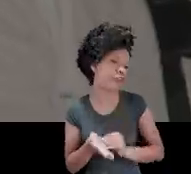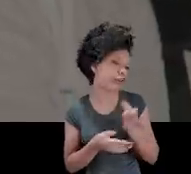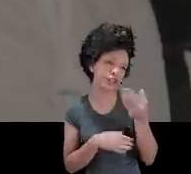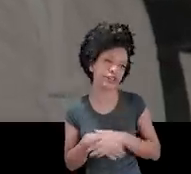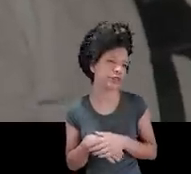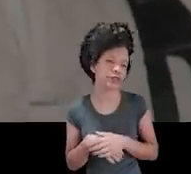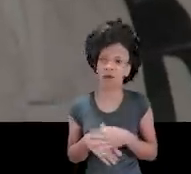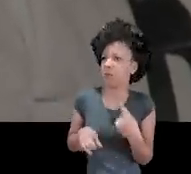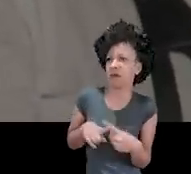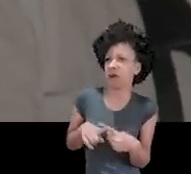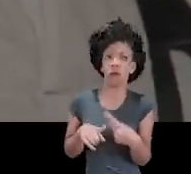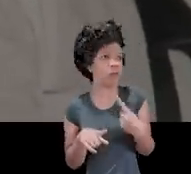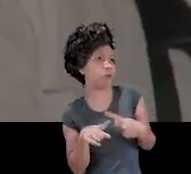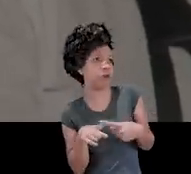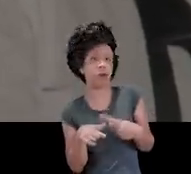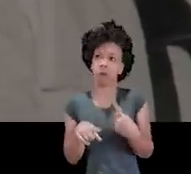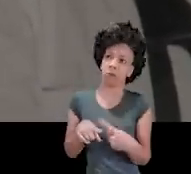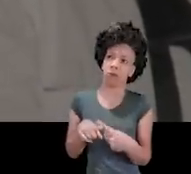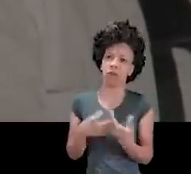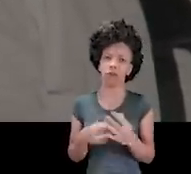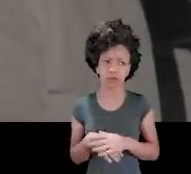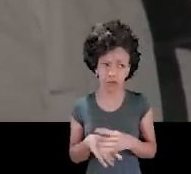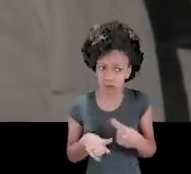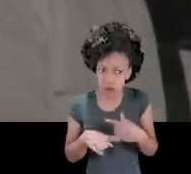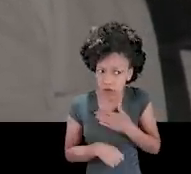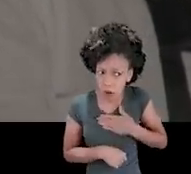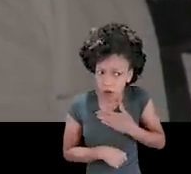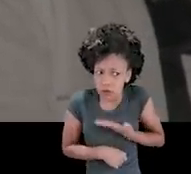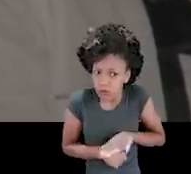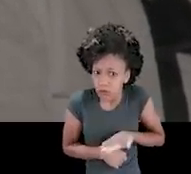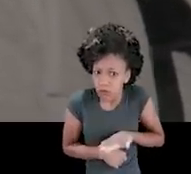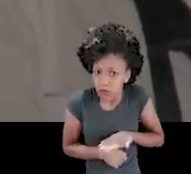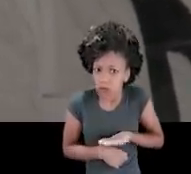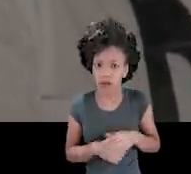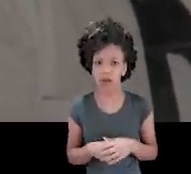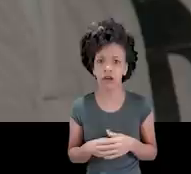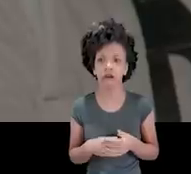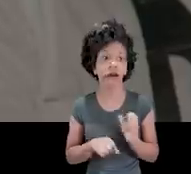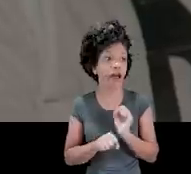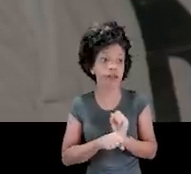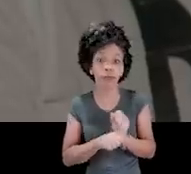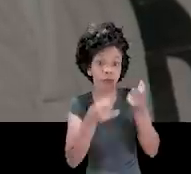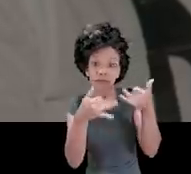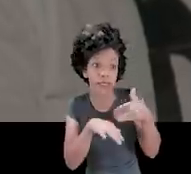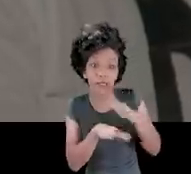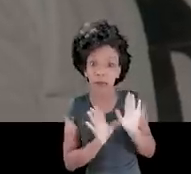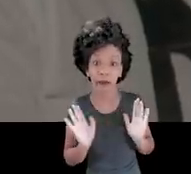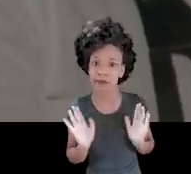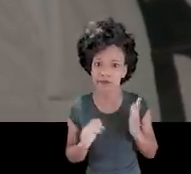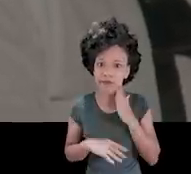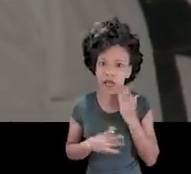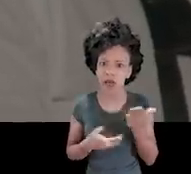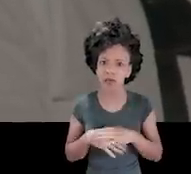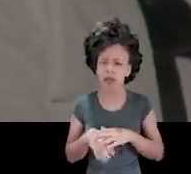É, por quê? Mas por quê? E aí quando eu falo, ah, porque eu gosto, ainda espera uma justificativa maior. Então,